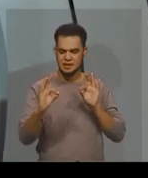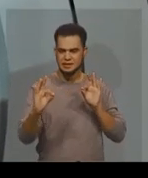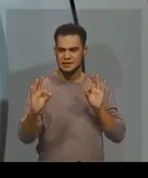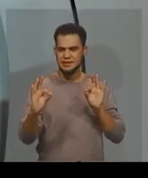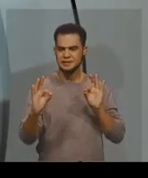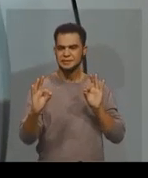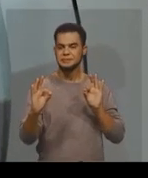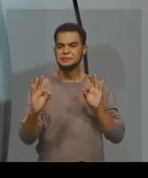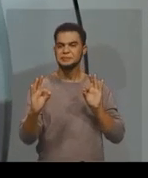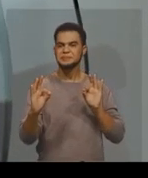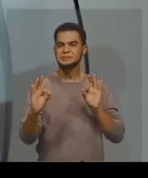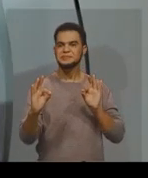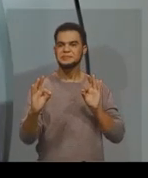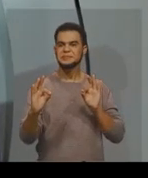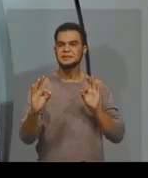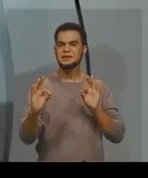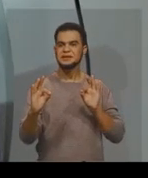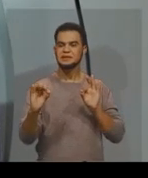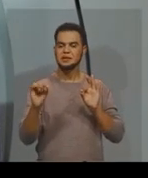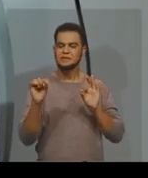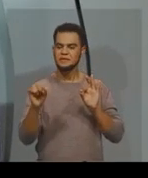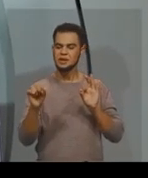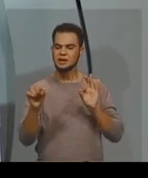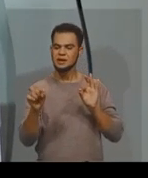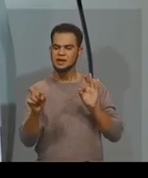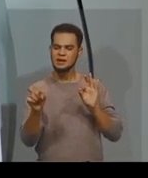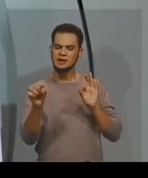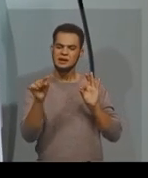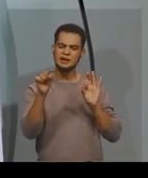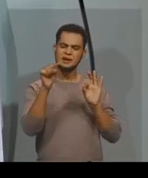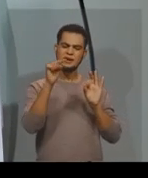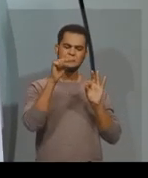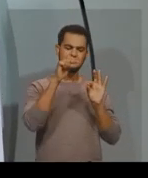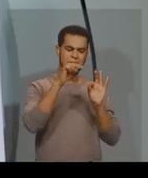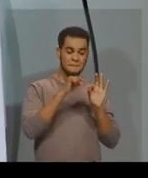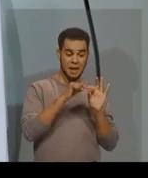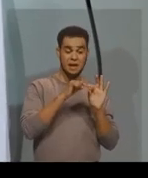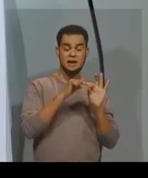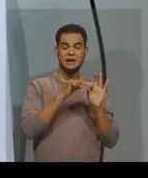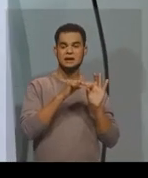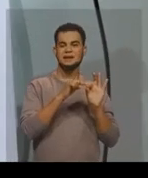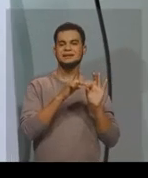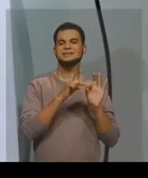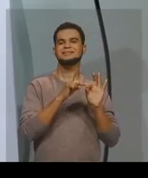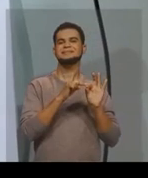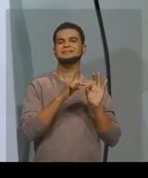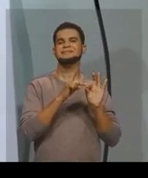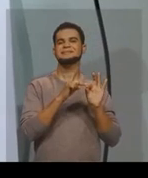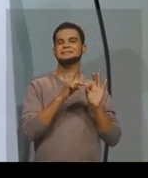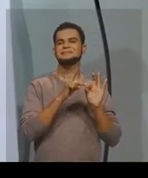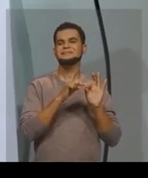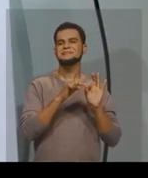e veio até aqui. Então, digamos que,